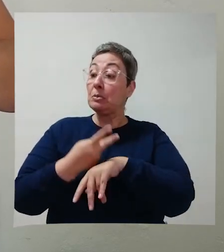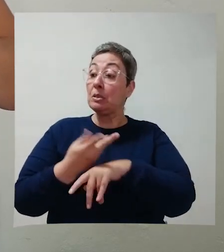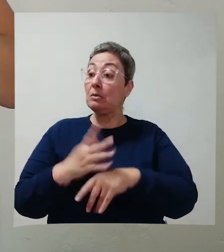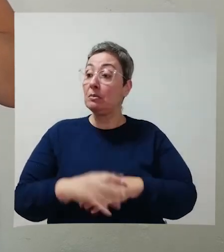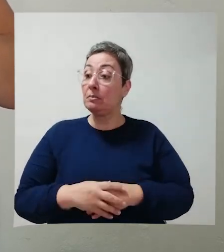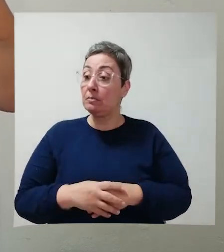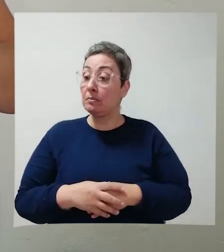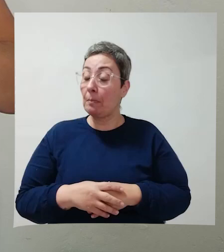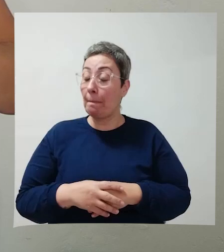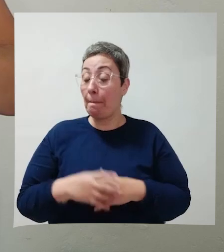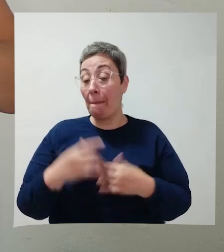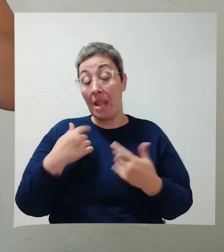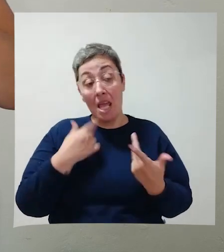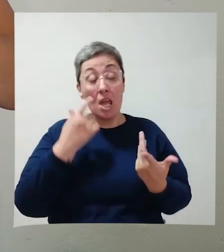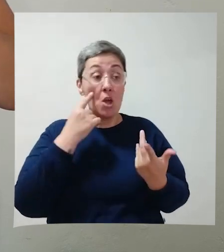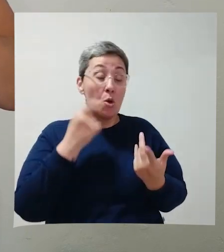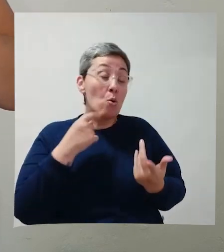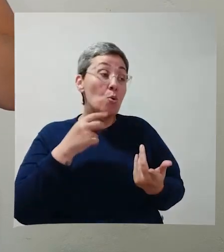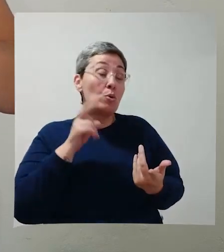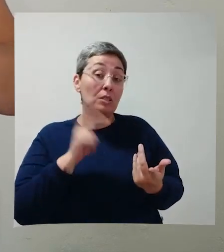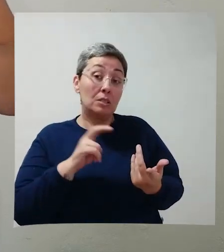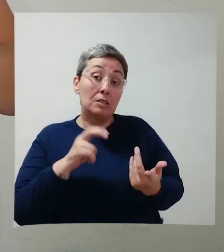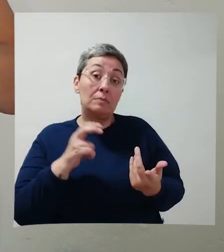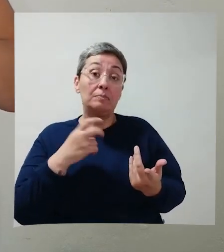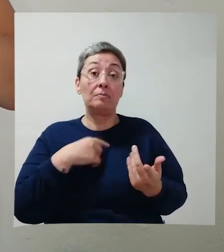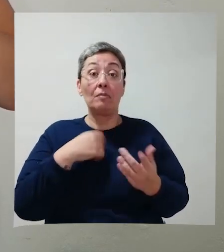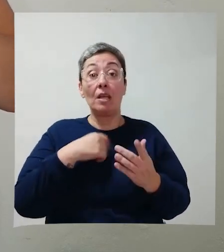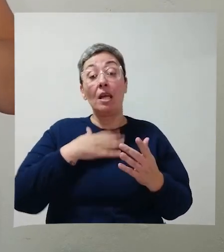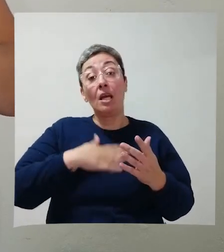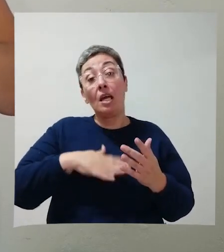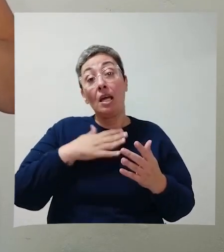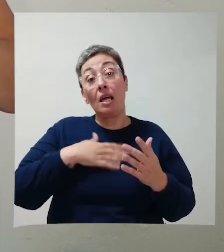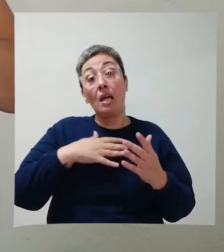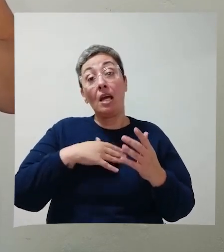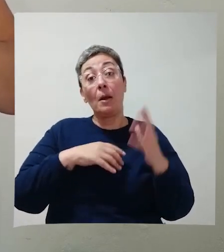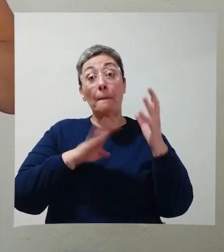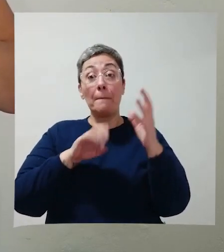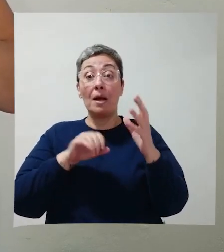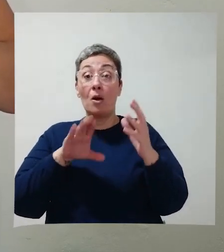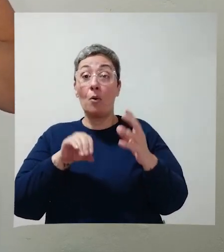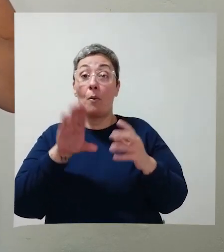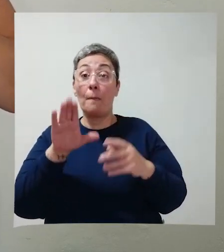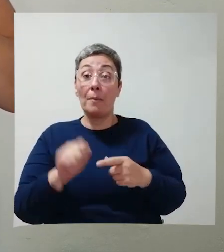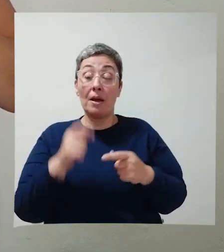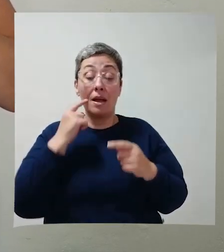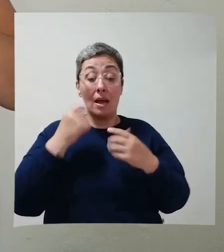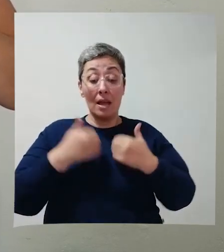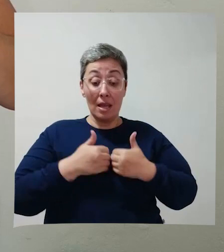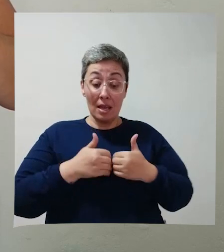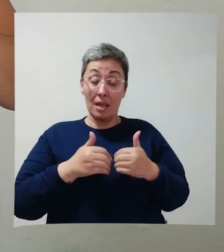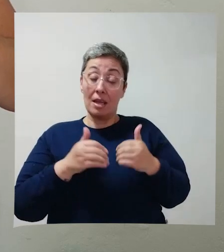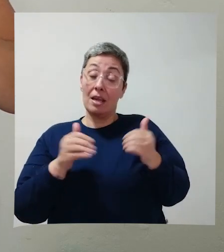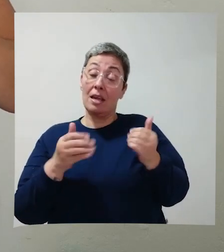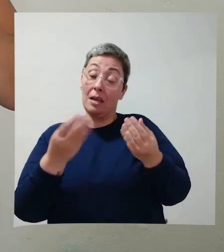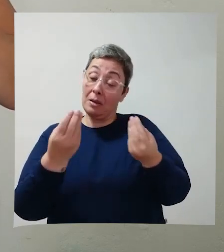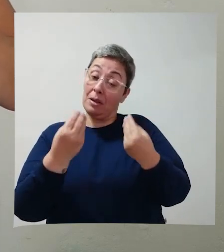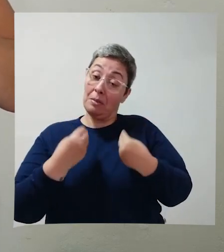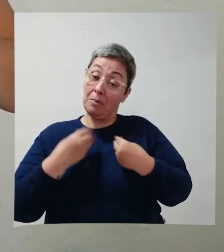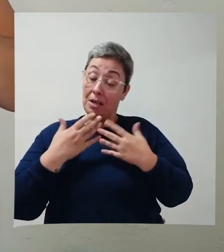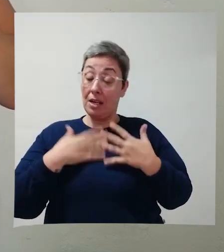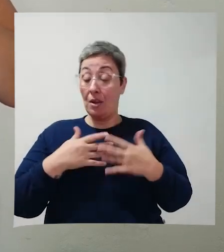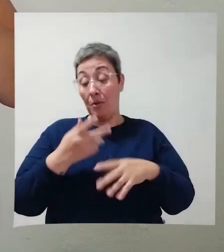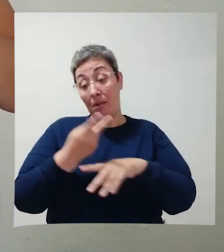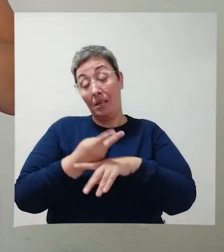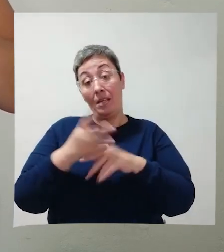cara? Hoje estava caminhando e descansei embaixo de um baobá. Ele abriu seu coração e me